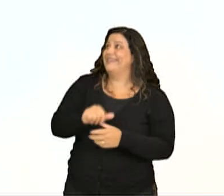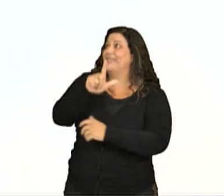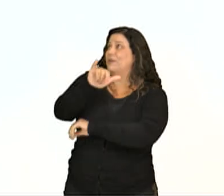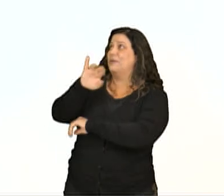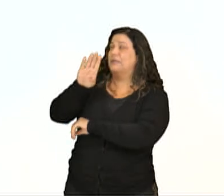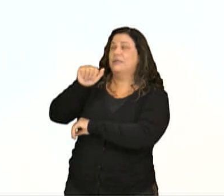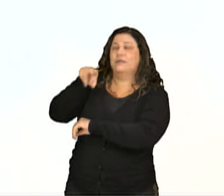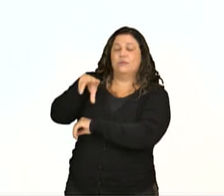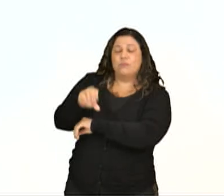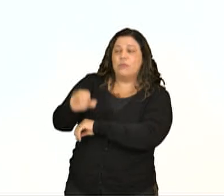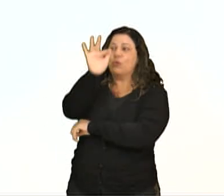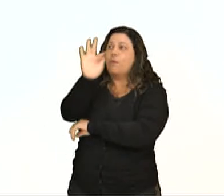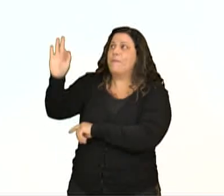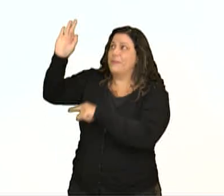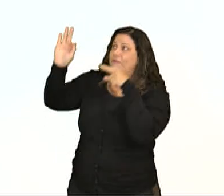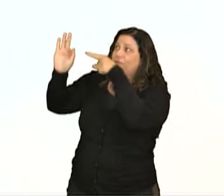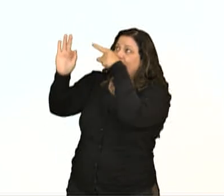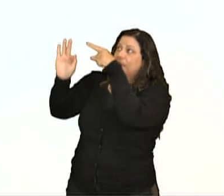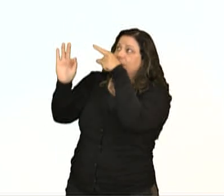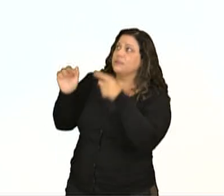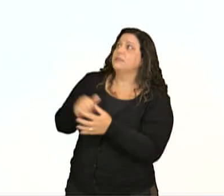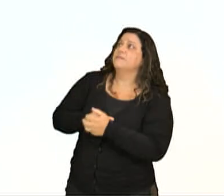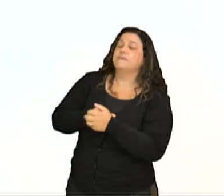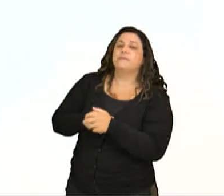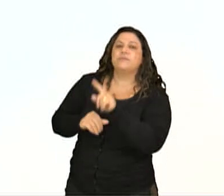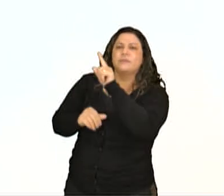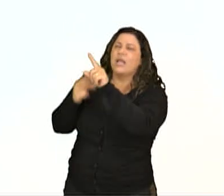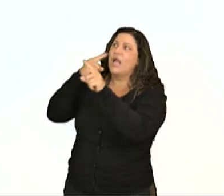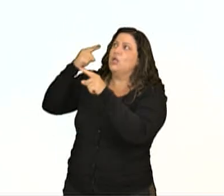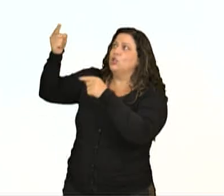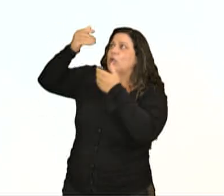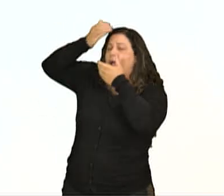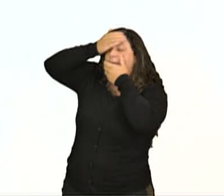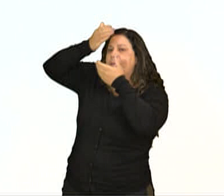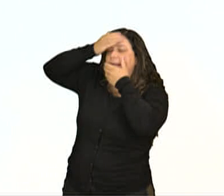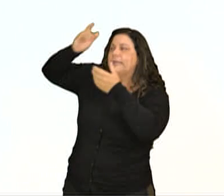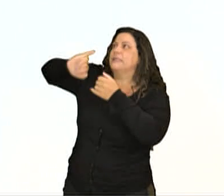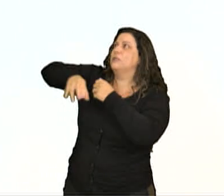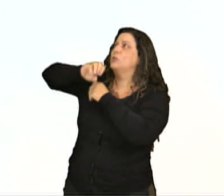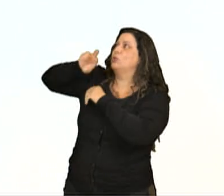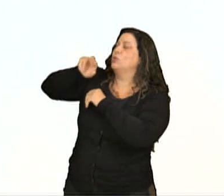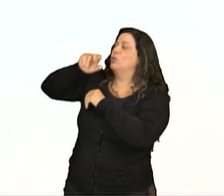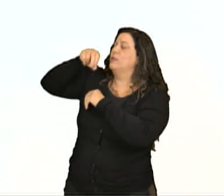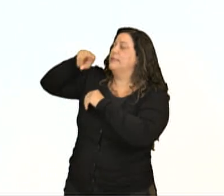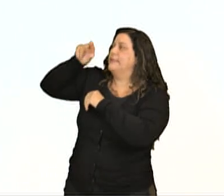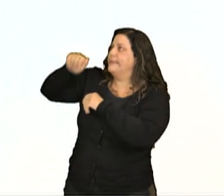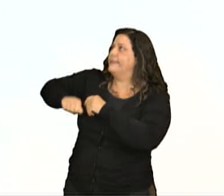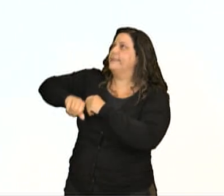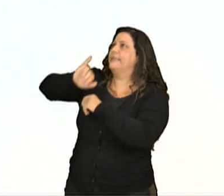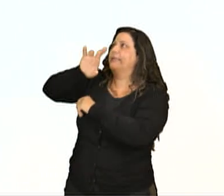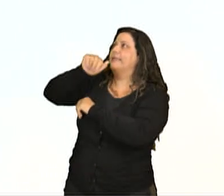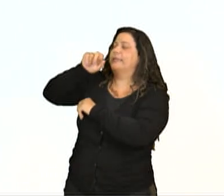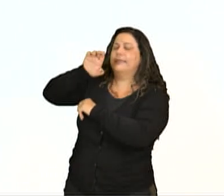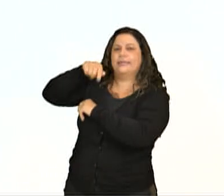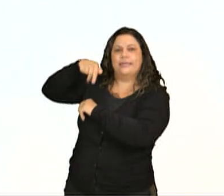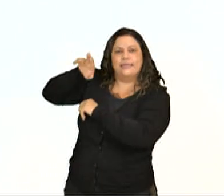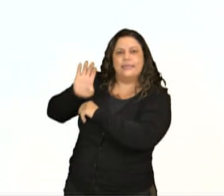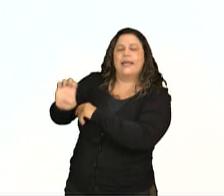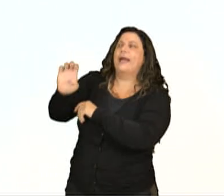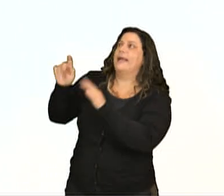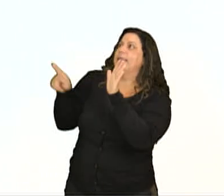França, bem mais em cima no seu mapa. Já a Palestina, Jordânia e Iraque ficaram sob